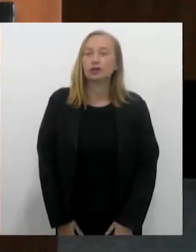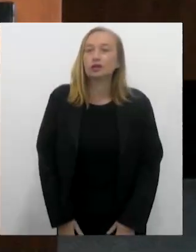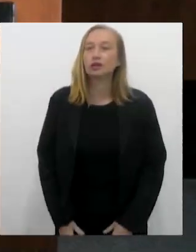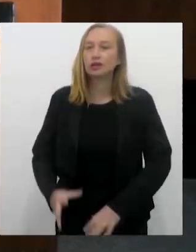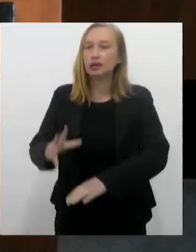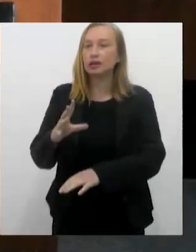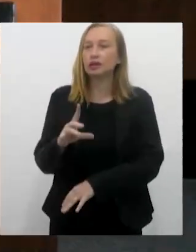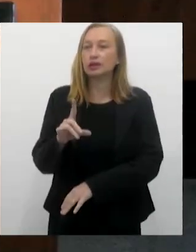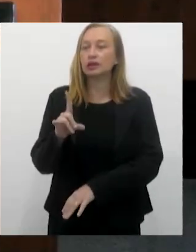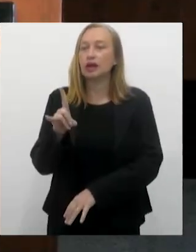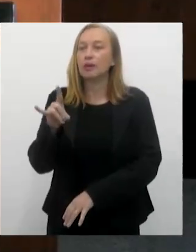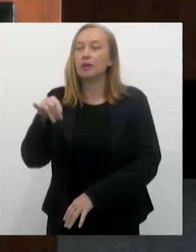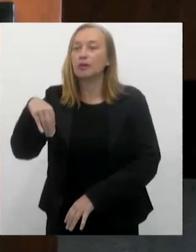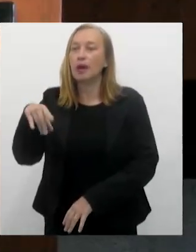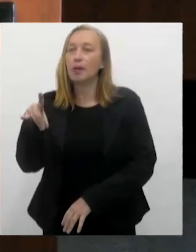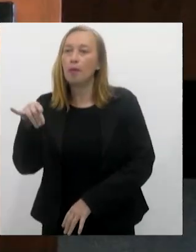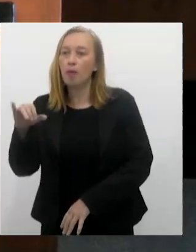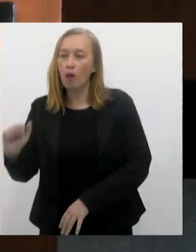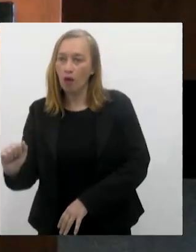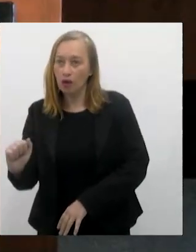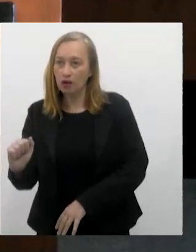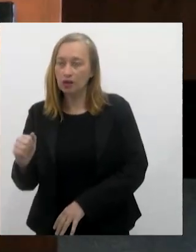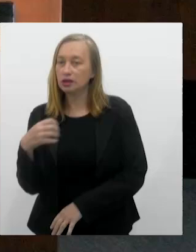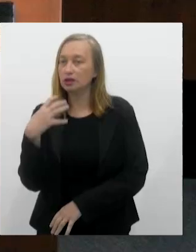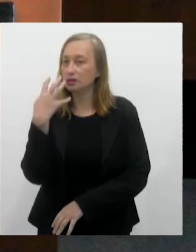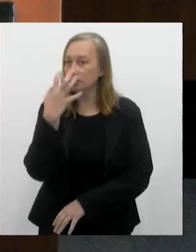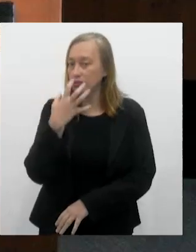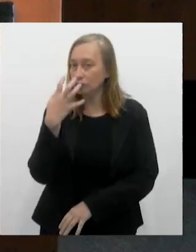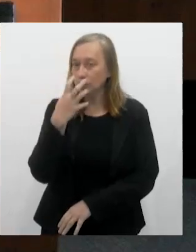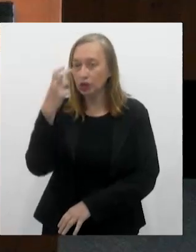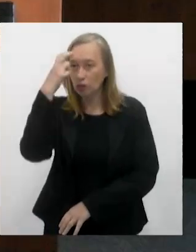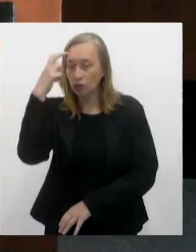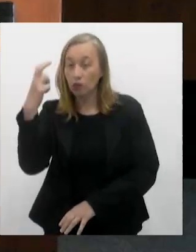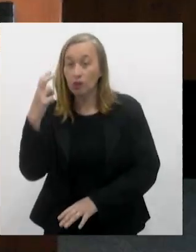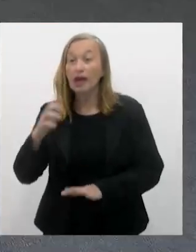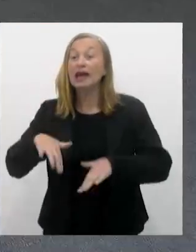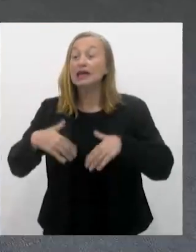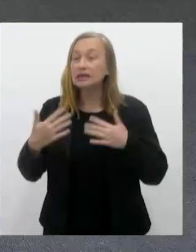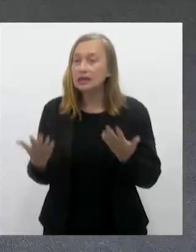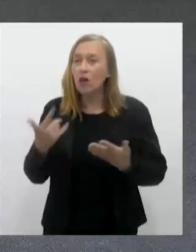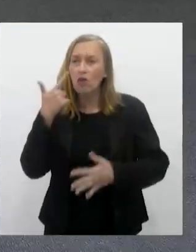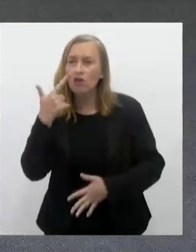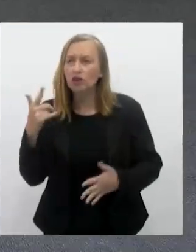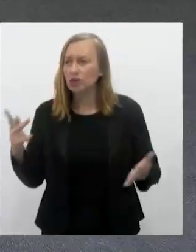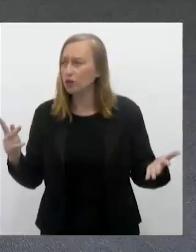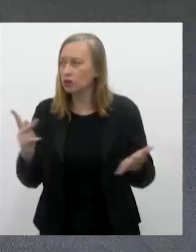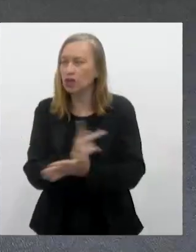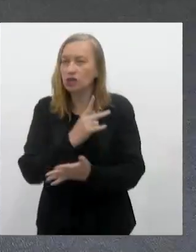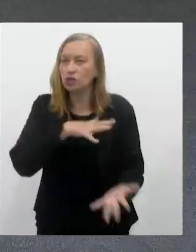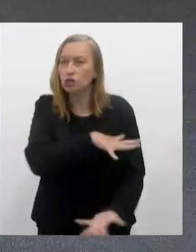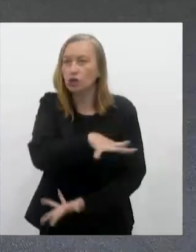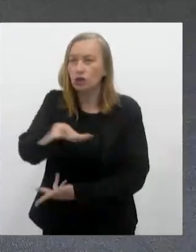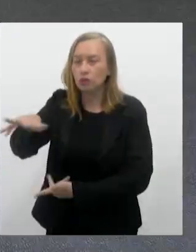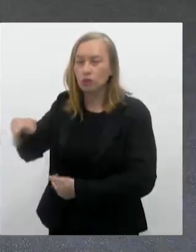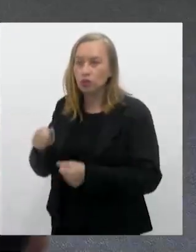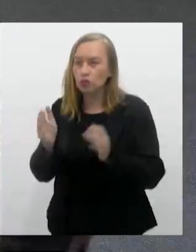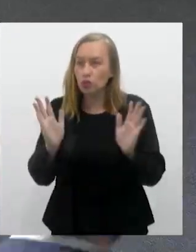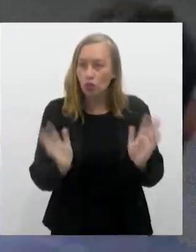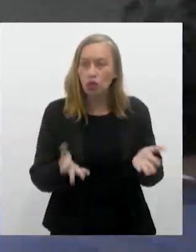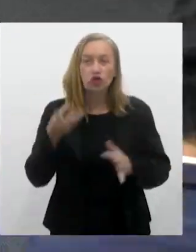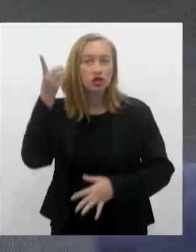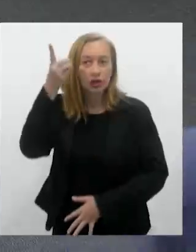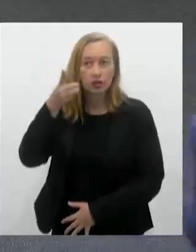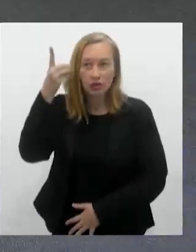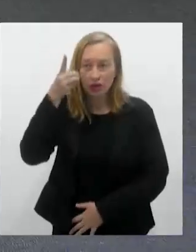moda, na cultura. Então, é completamente indesculpável. Mas vendo o que acontece no mundo hoje, deputado Luiz